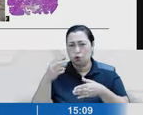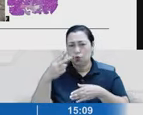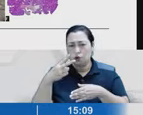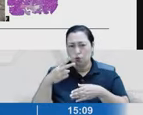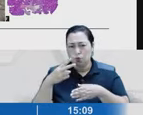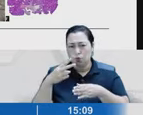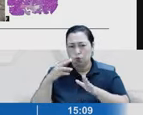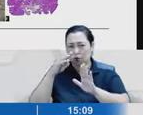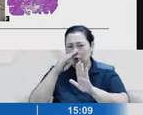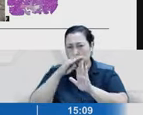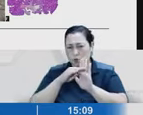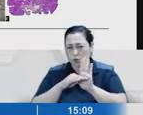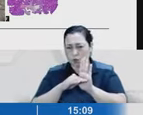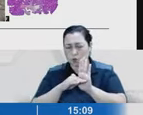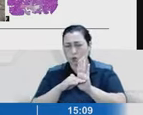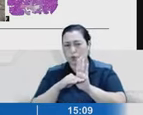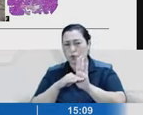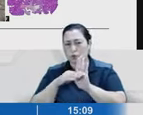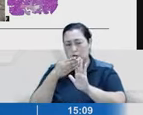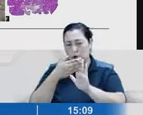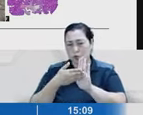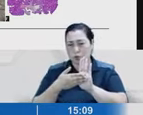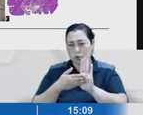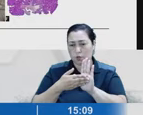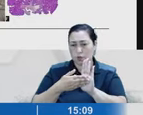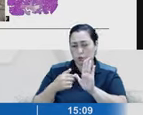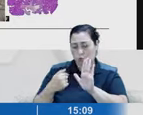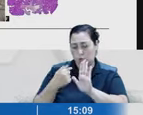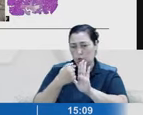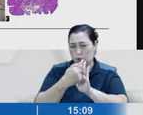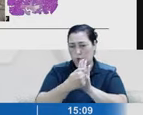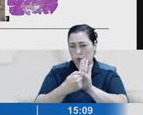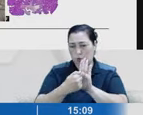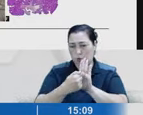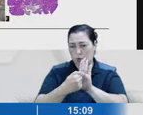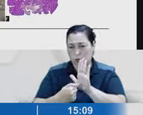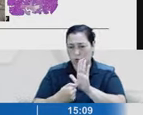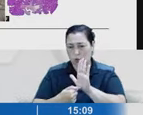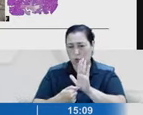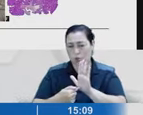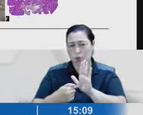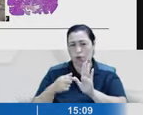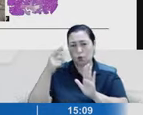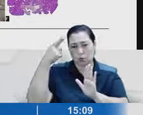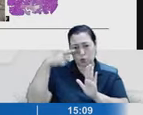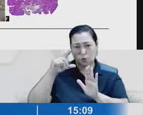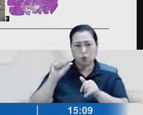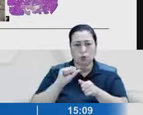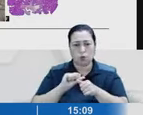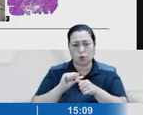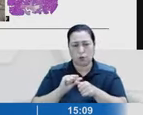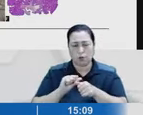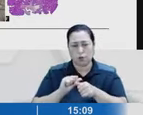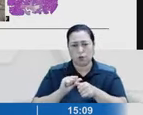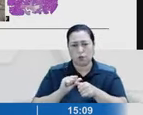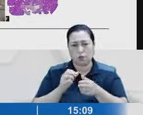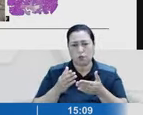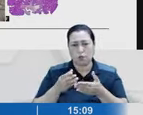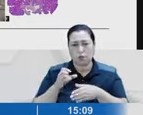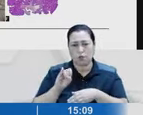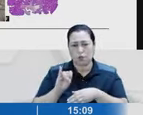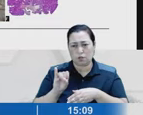camada da parede do intestino. Eu consigo fazer um procedimento chamado mucosectomia. E